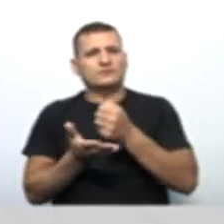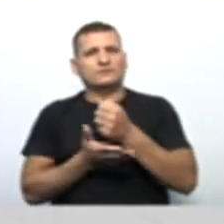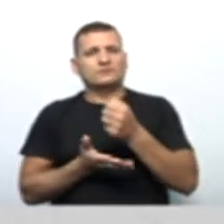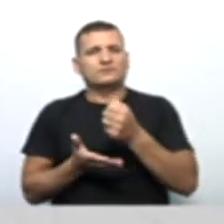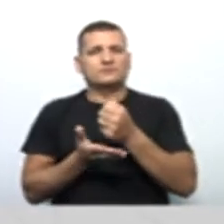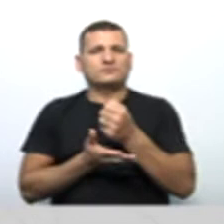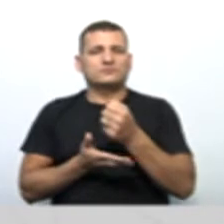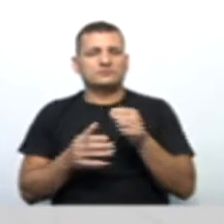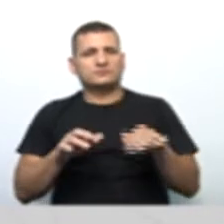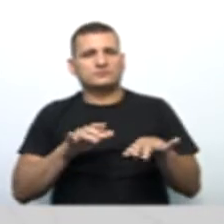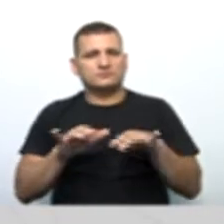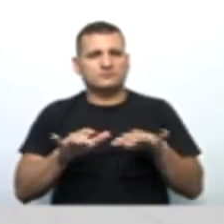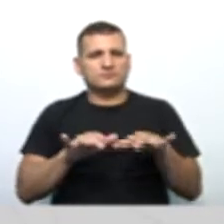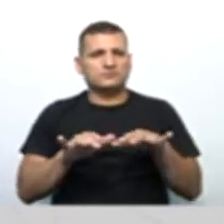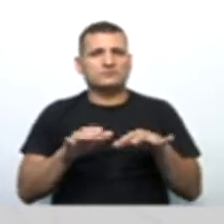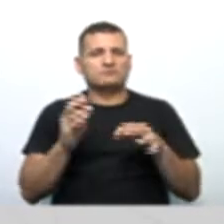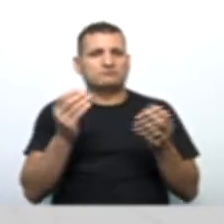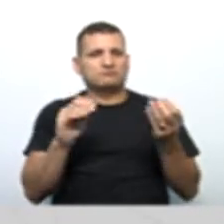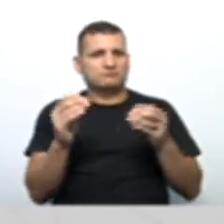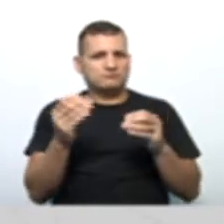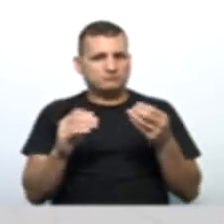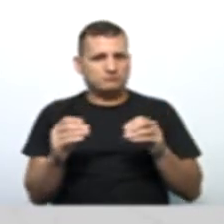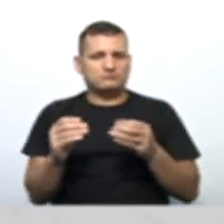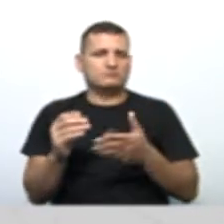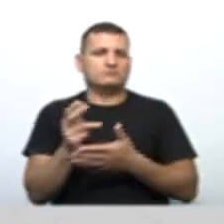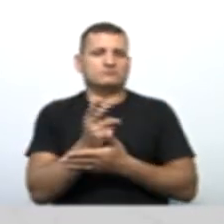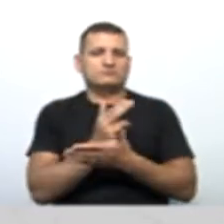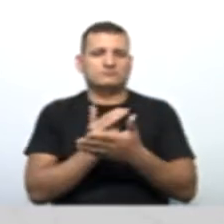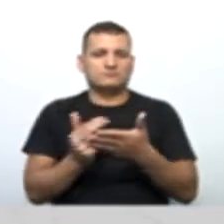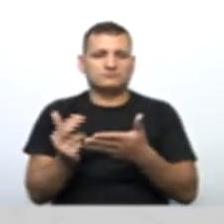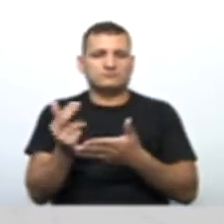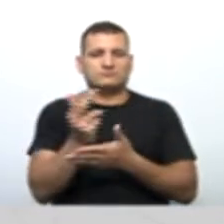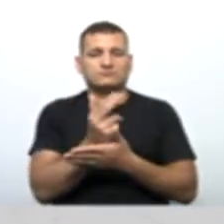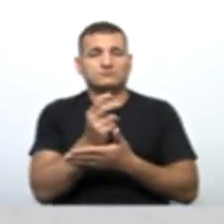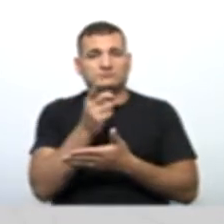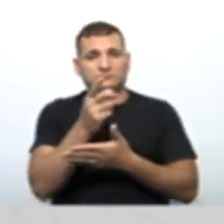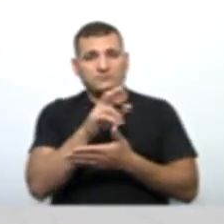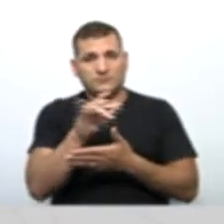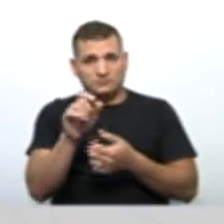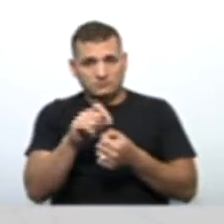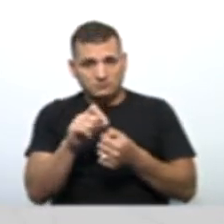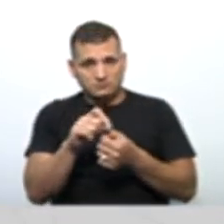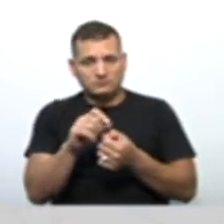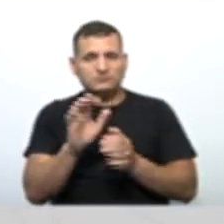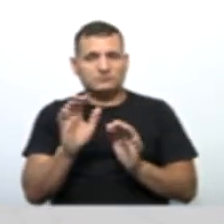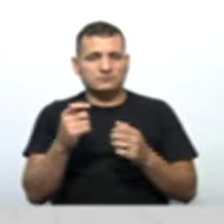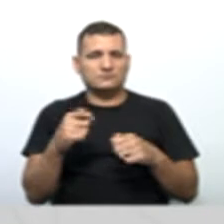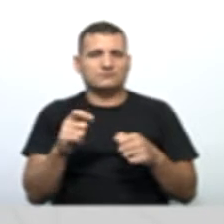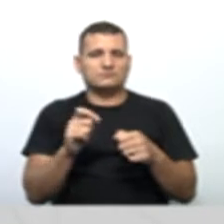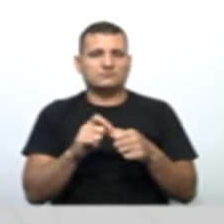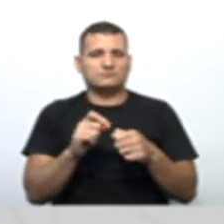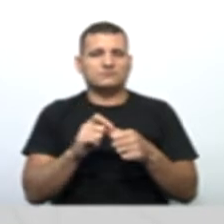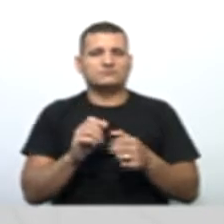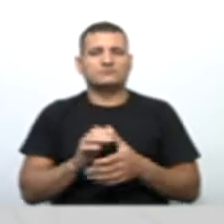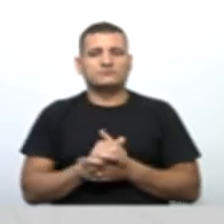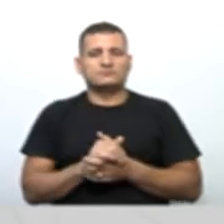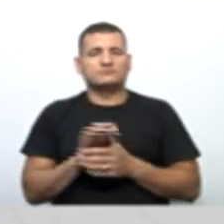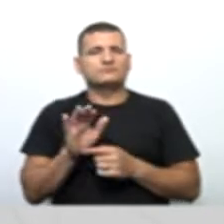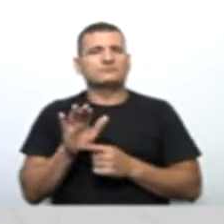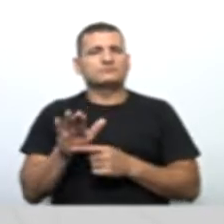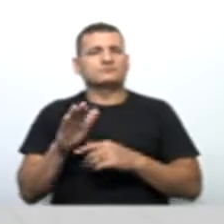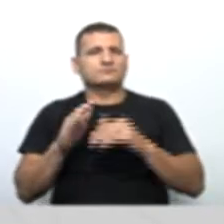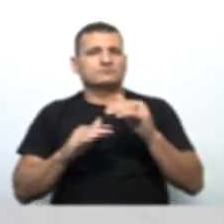durante o processo de dezembro você vai produzir tem que fazer isso aqui então ajuda ajudando os designers a